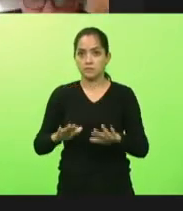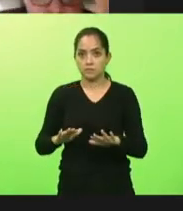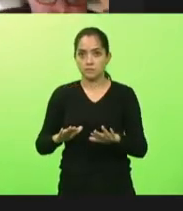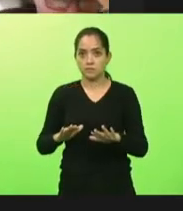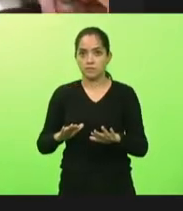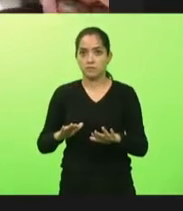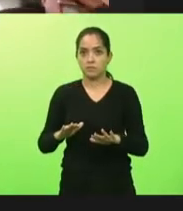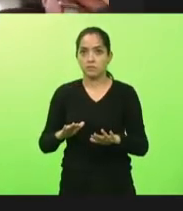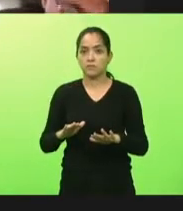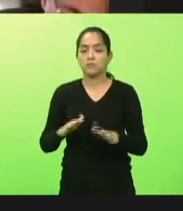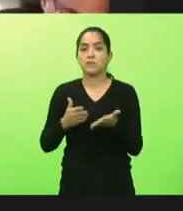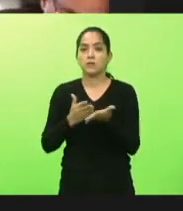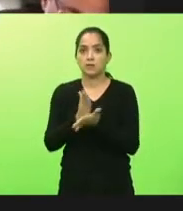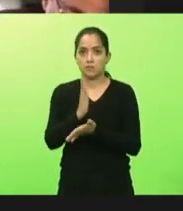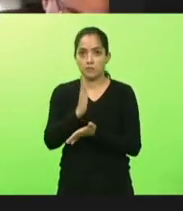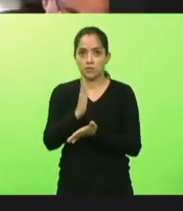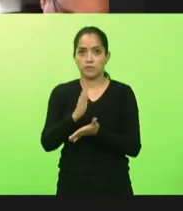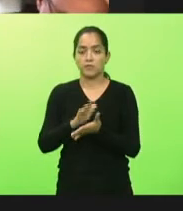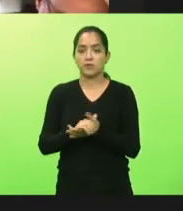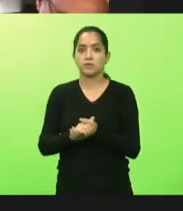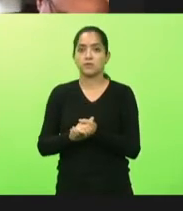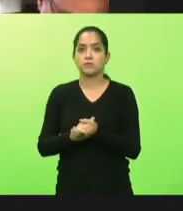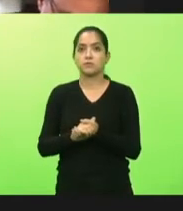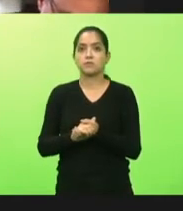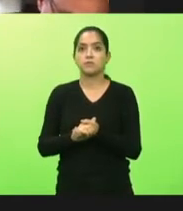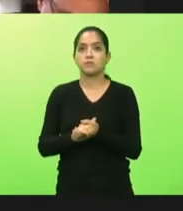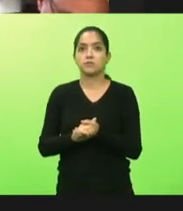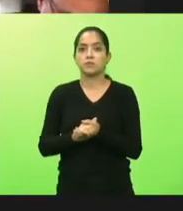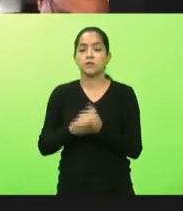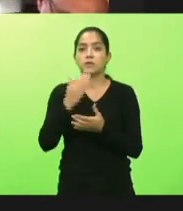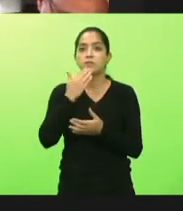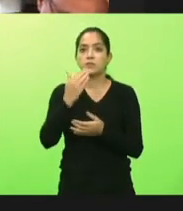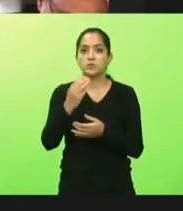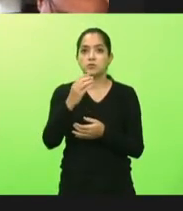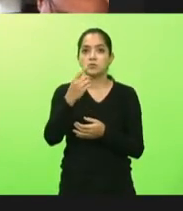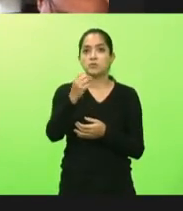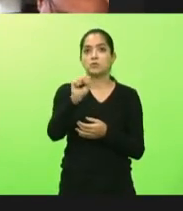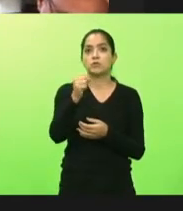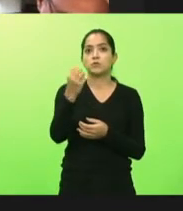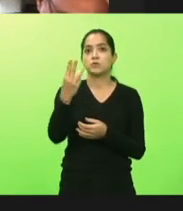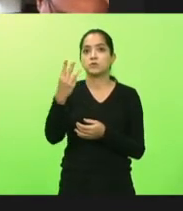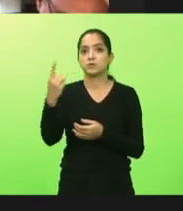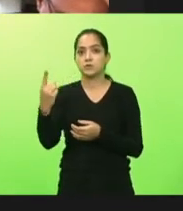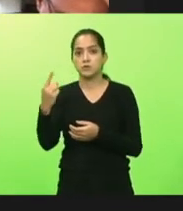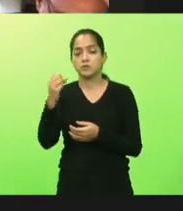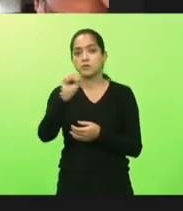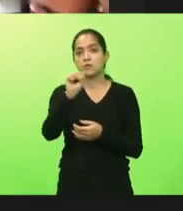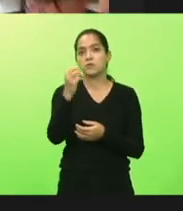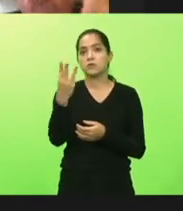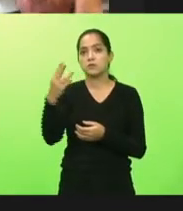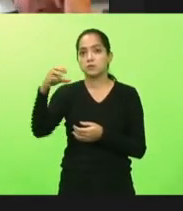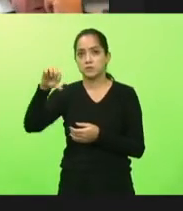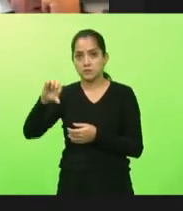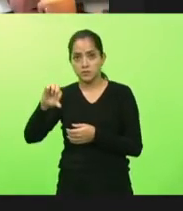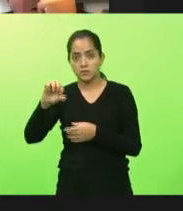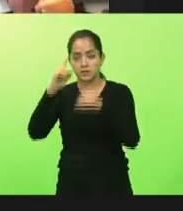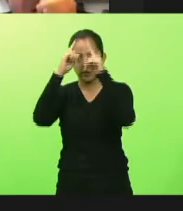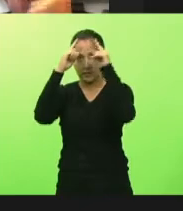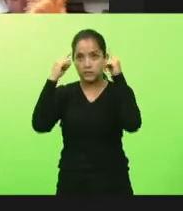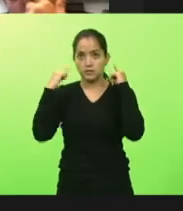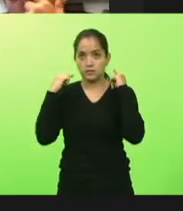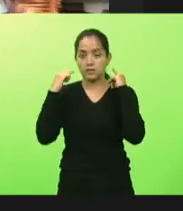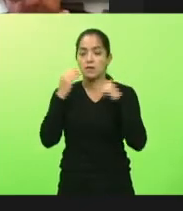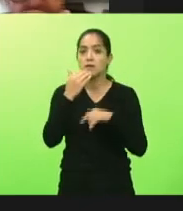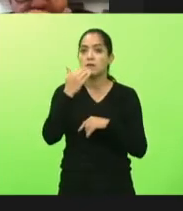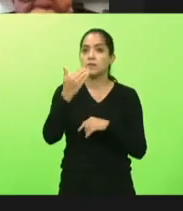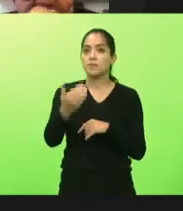encontram. Aprovado por unanimidade. Requerimento 831 a 839, autoria deputado Neudis Areta,